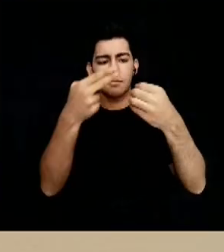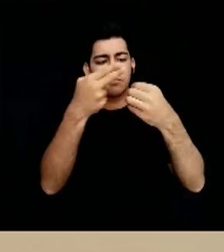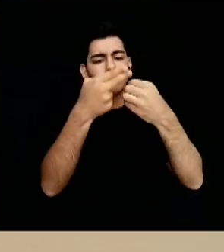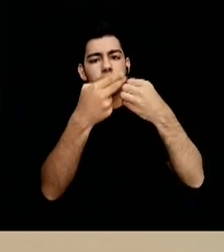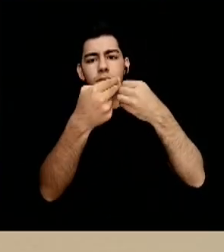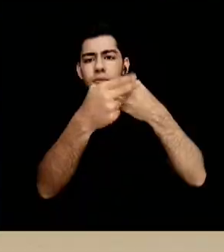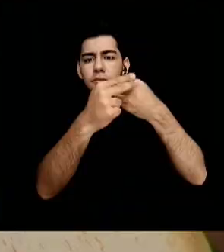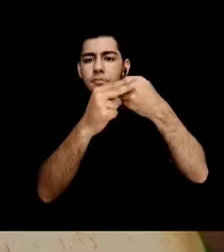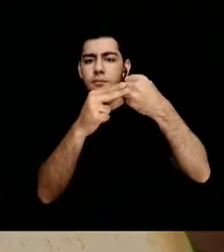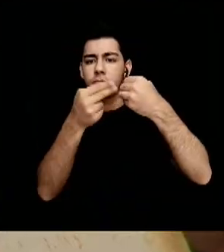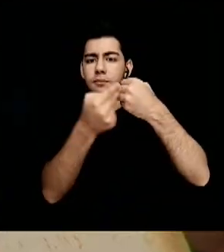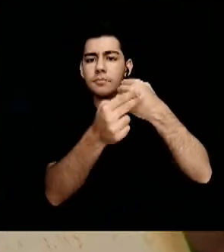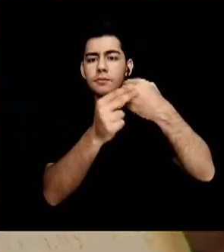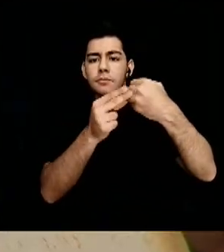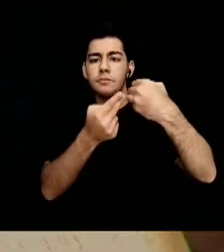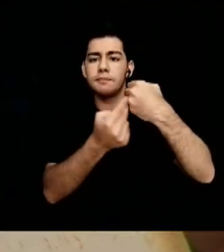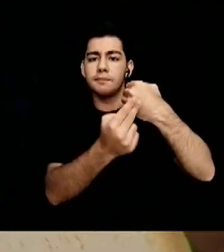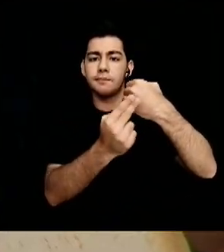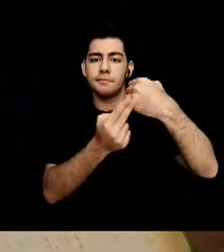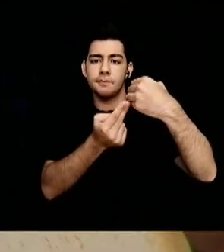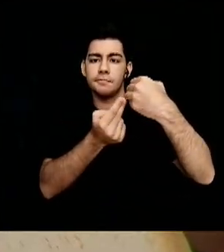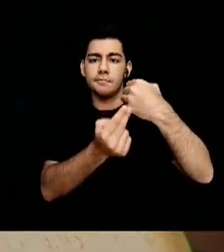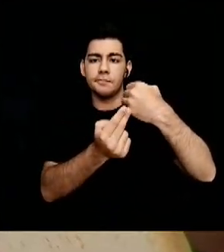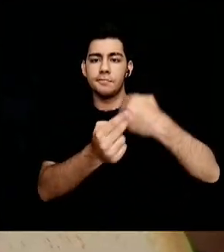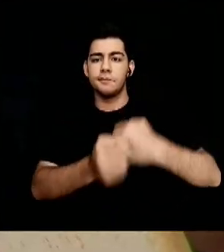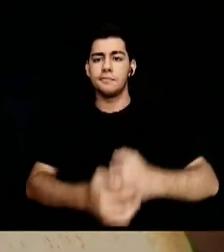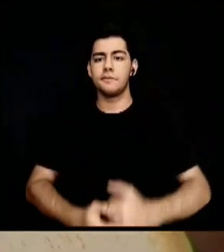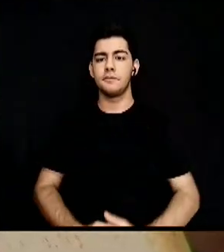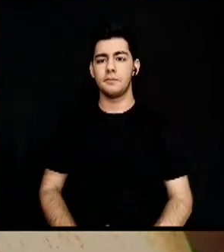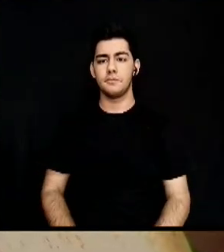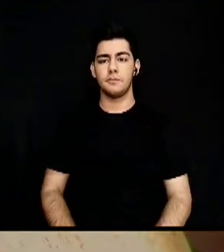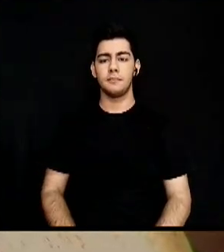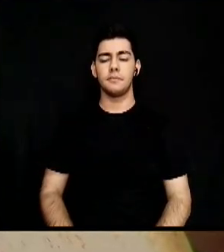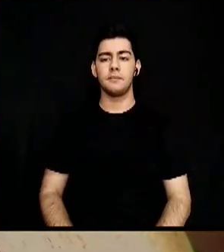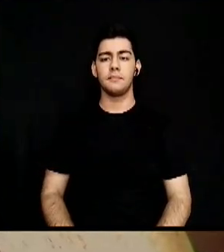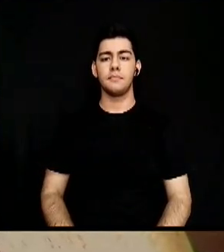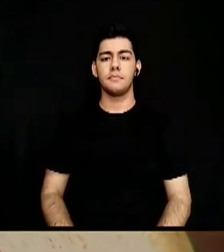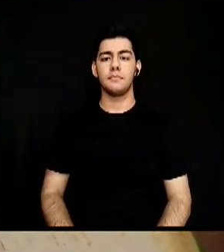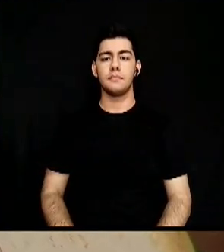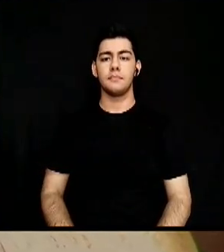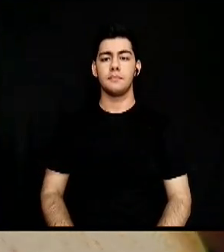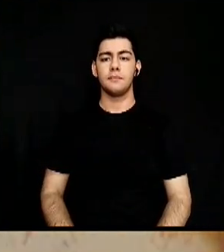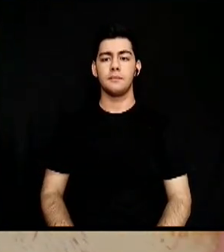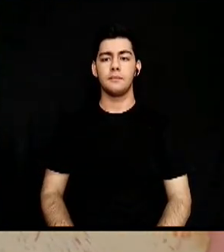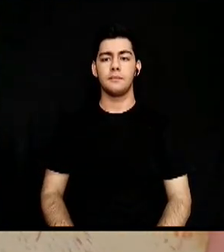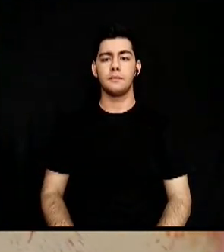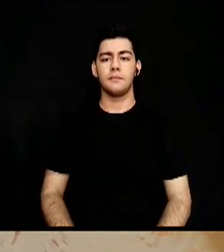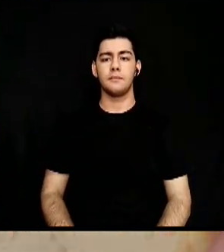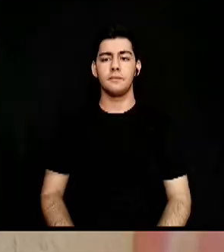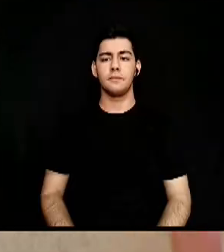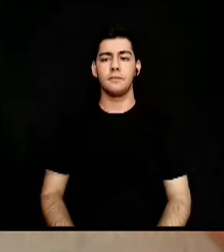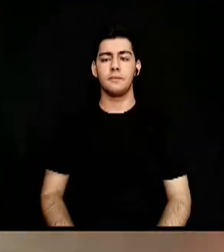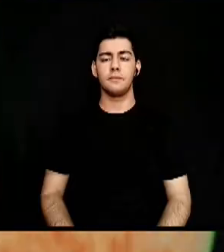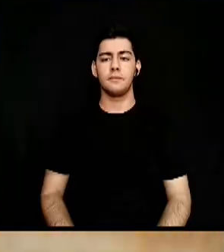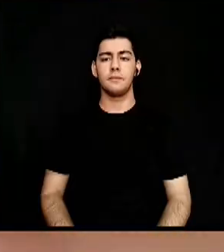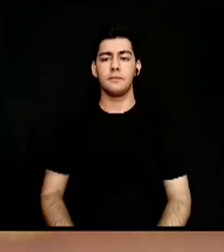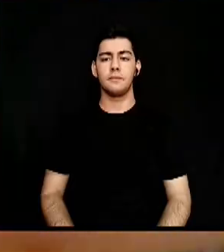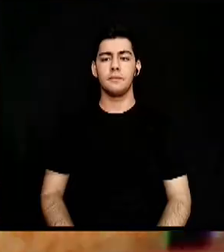do pincel tá com tinta, metade tá com água, ó. E aí eu consigo